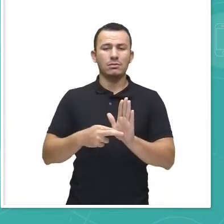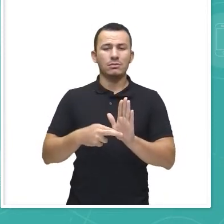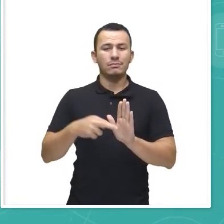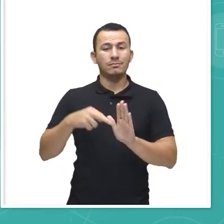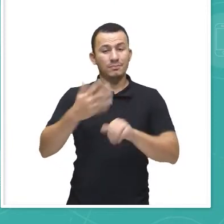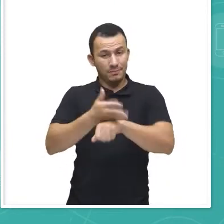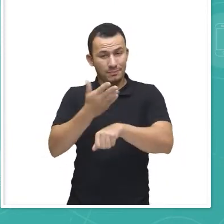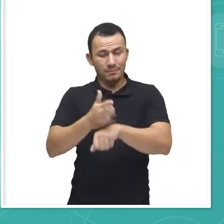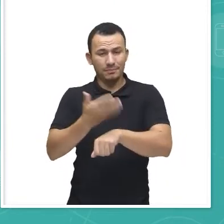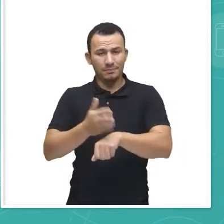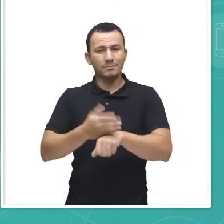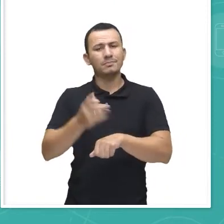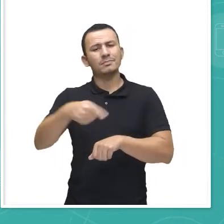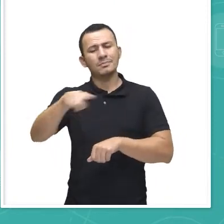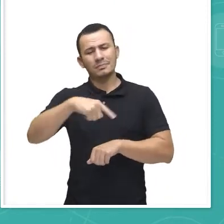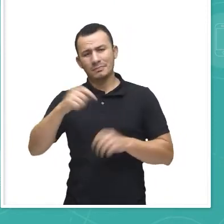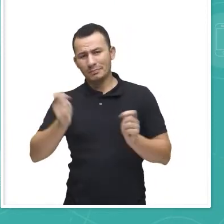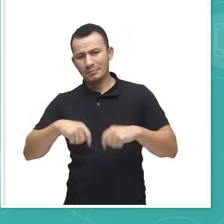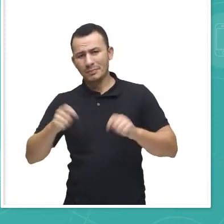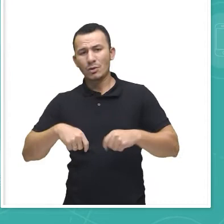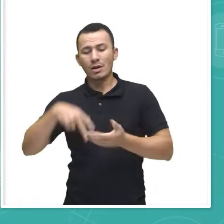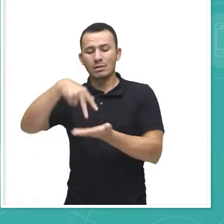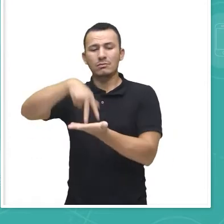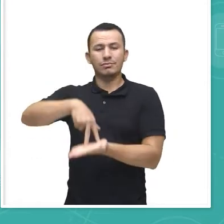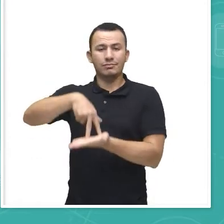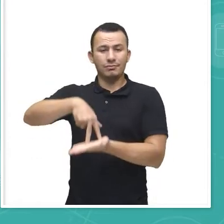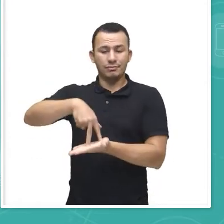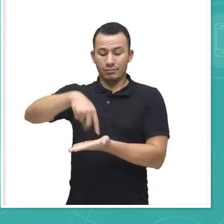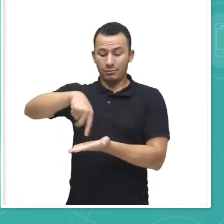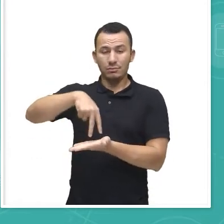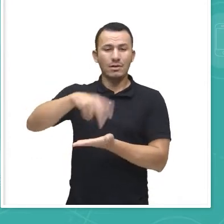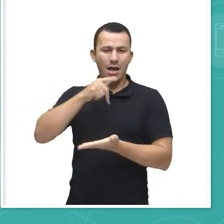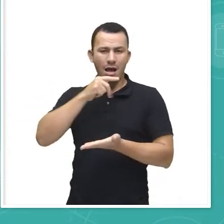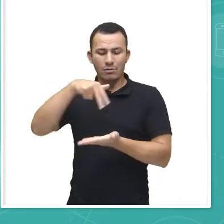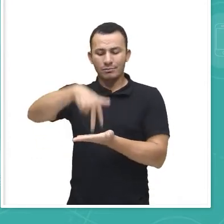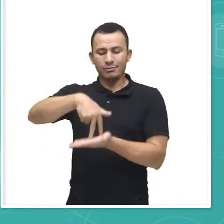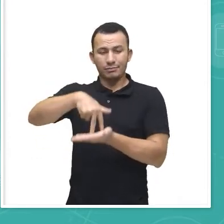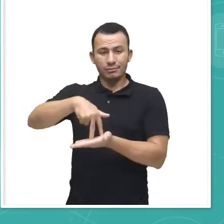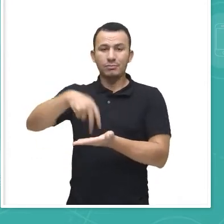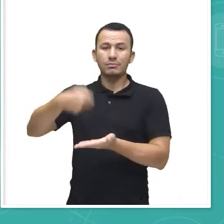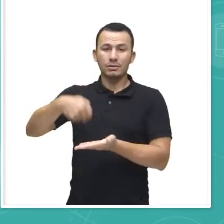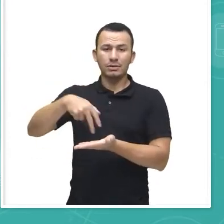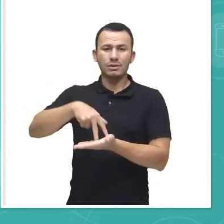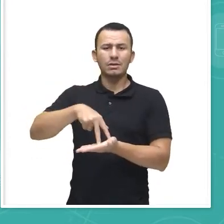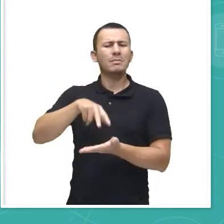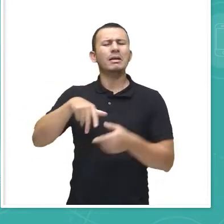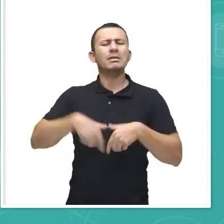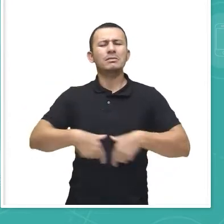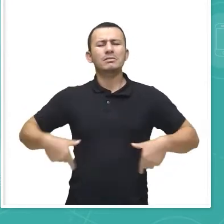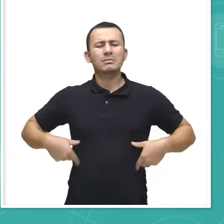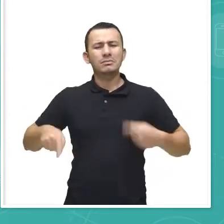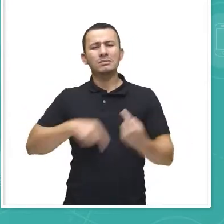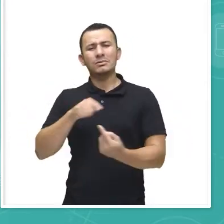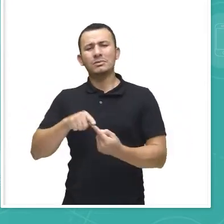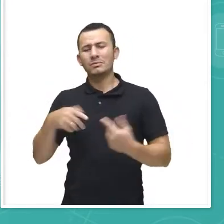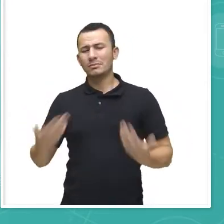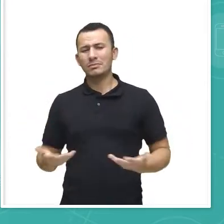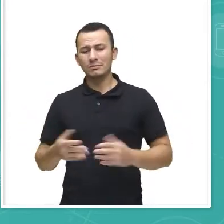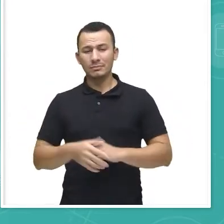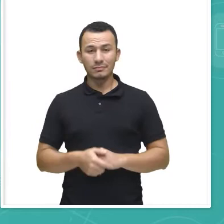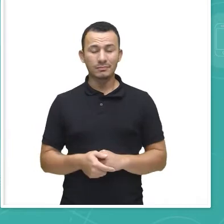atividade é você conseguir colocar os pés no chão. Então, para que vai servir o cinto flutuador? Justamente para